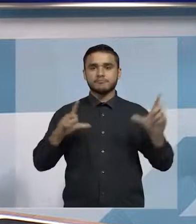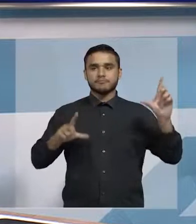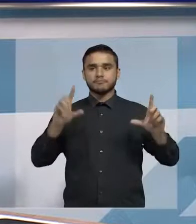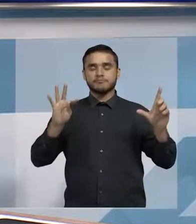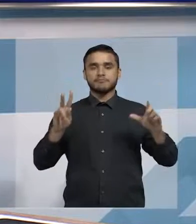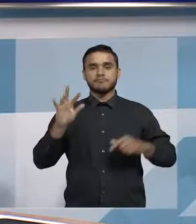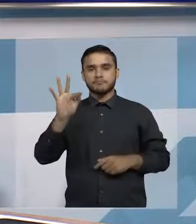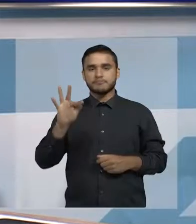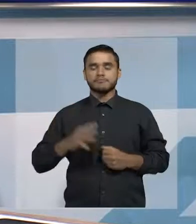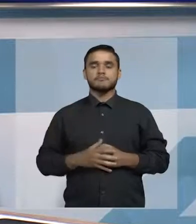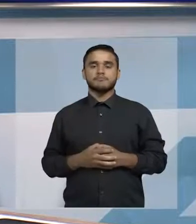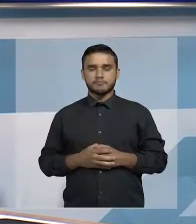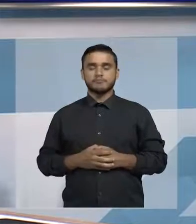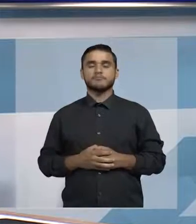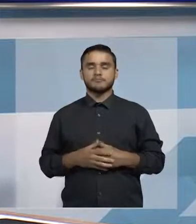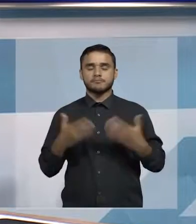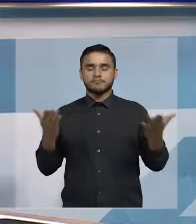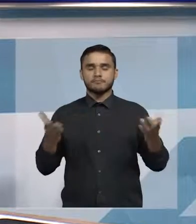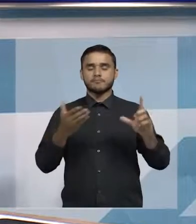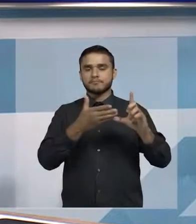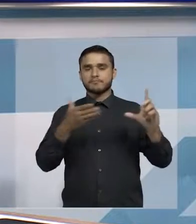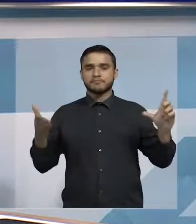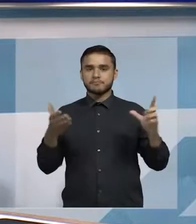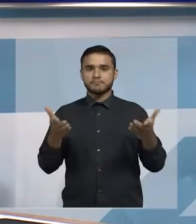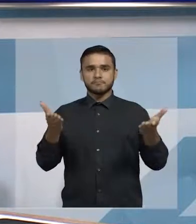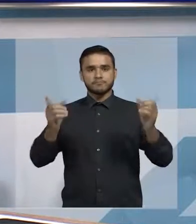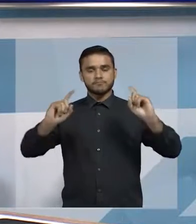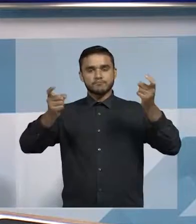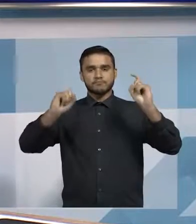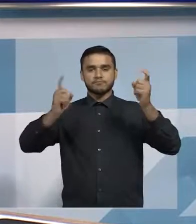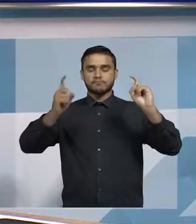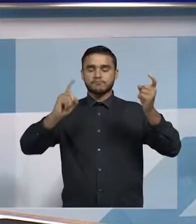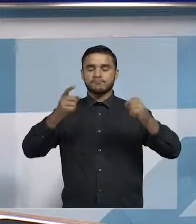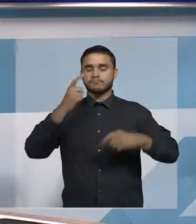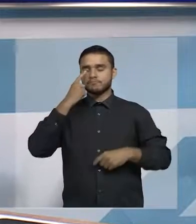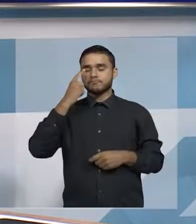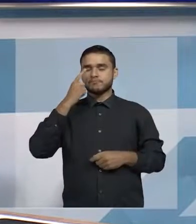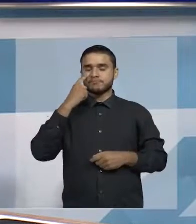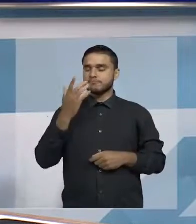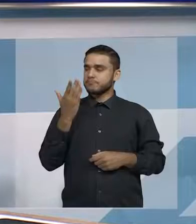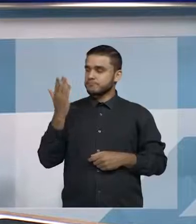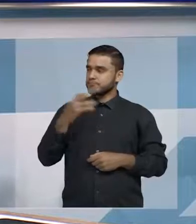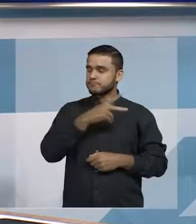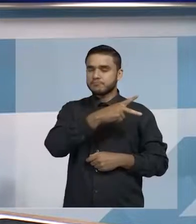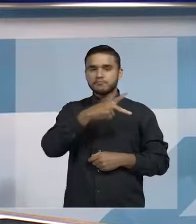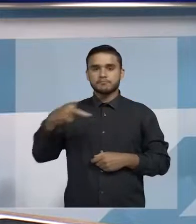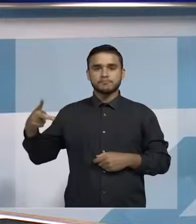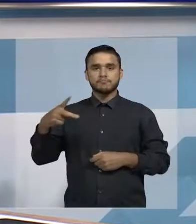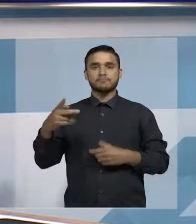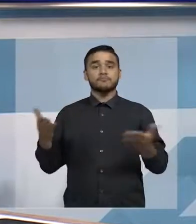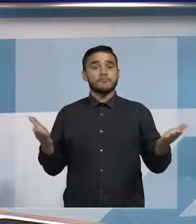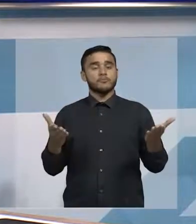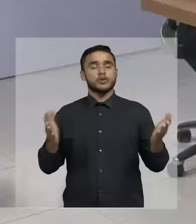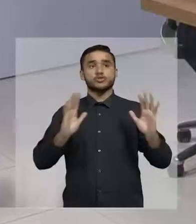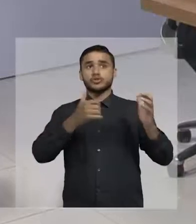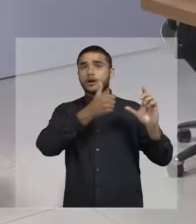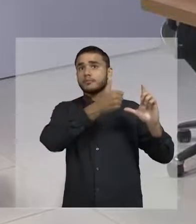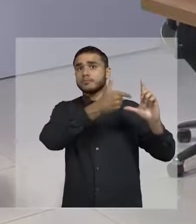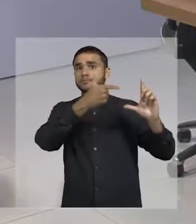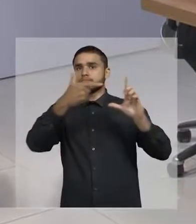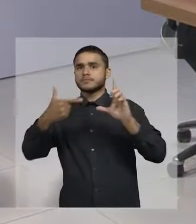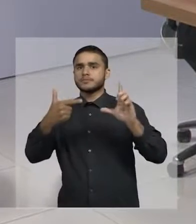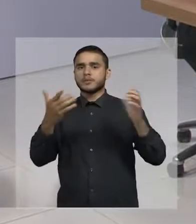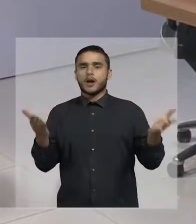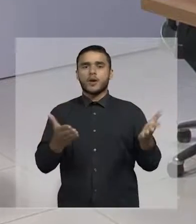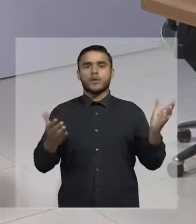discutindo a sucessão presidencial nos 2 primeiros blocos e vamos discutir nesse último bloco a sucessão estadual. Participam do programa os